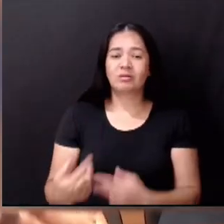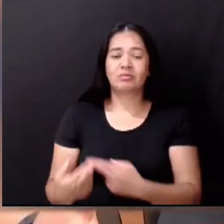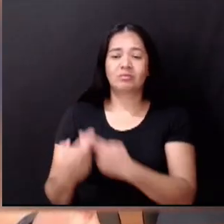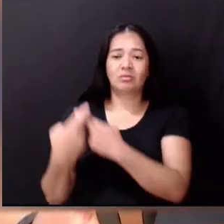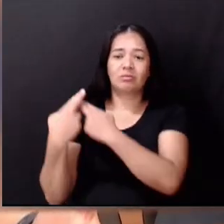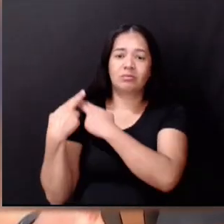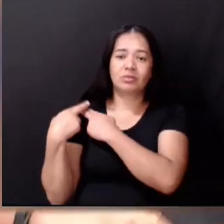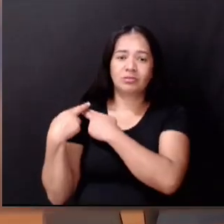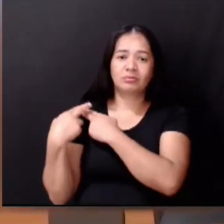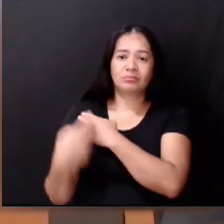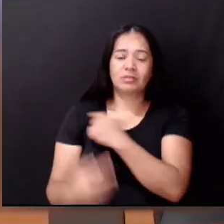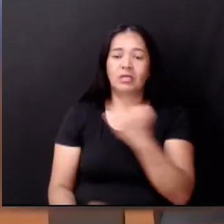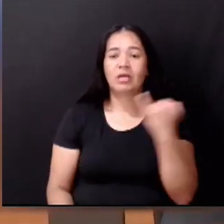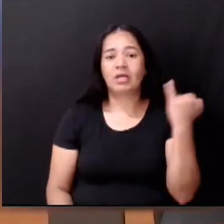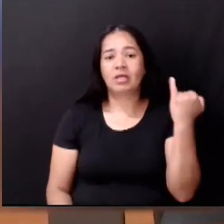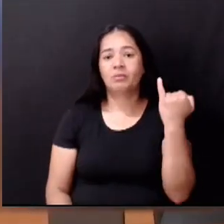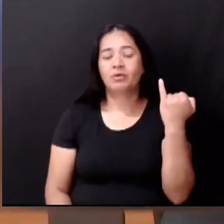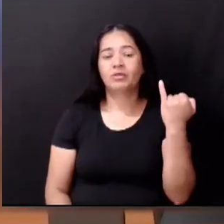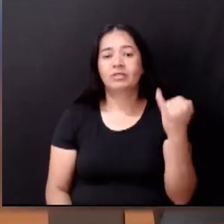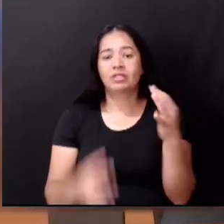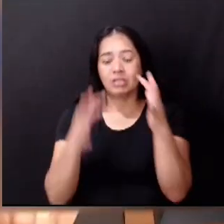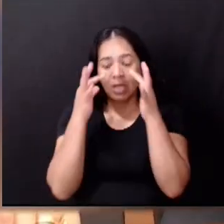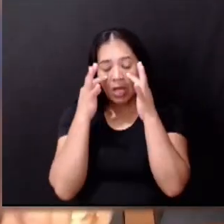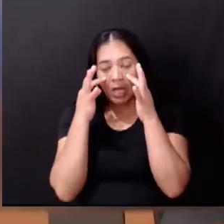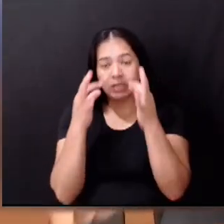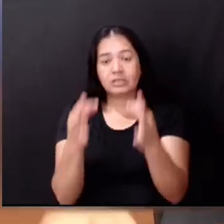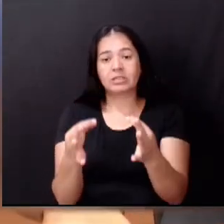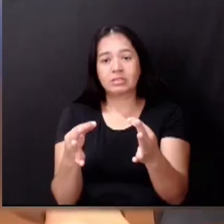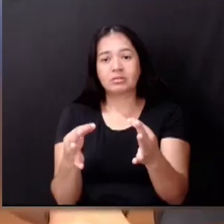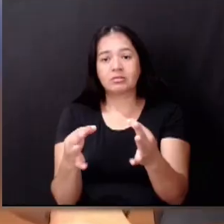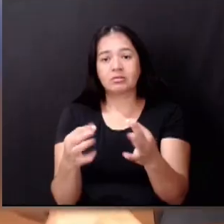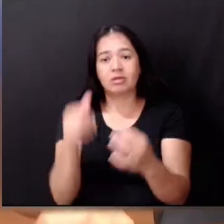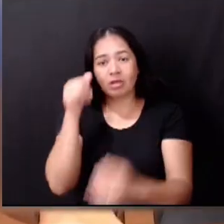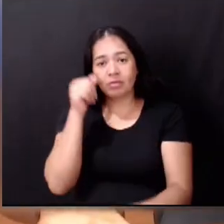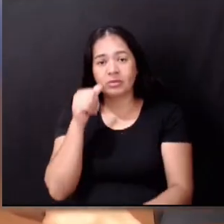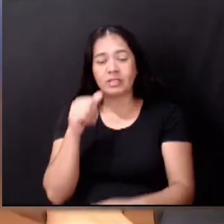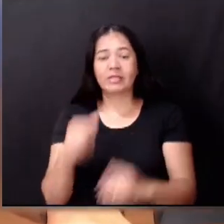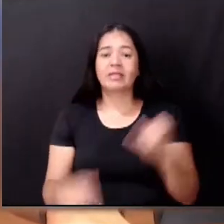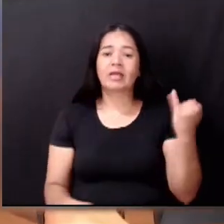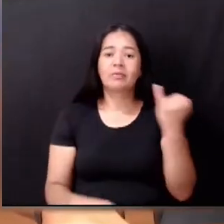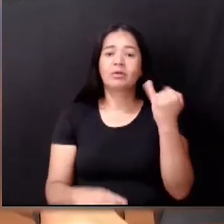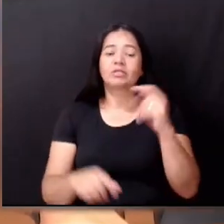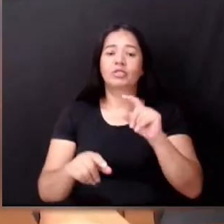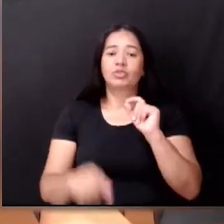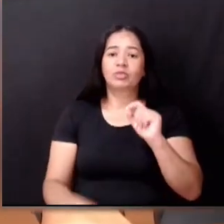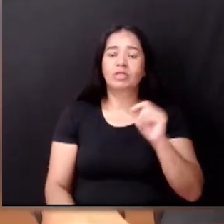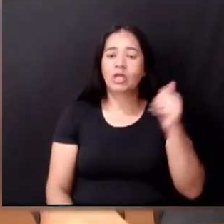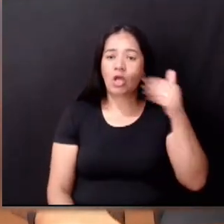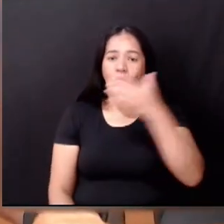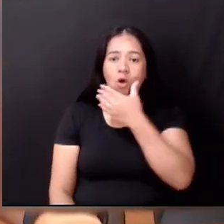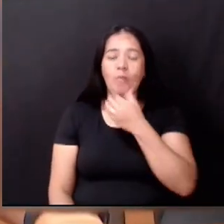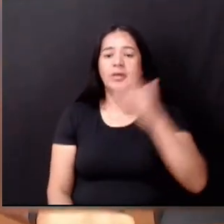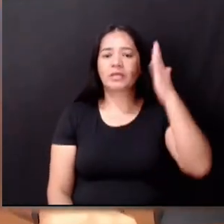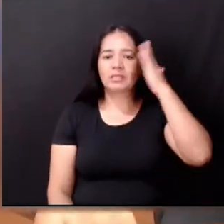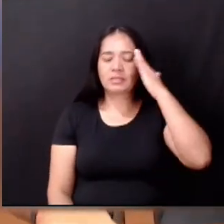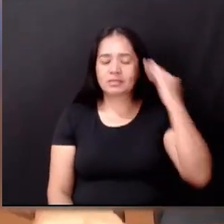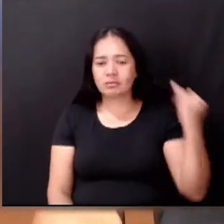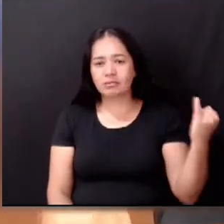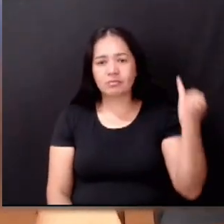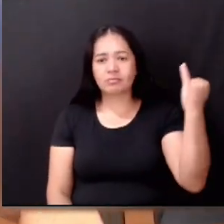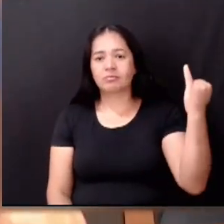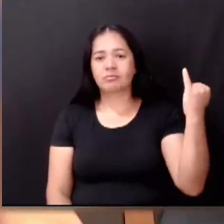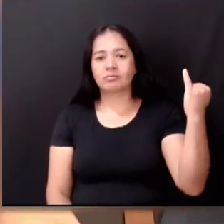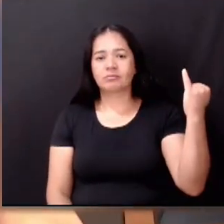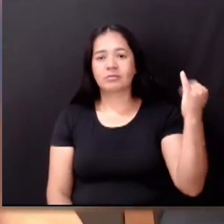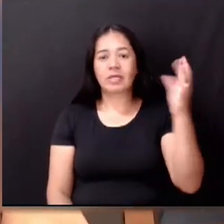importante fazer a escuta das mulheres e o quanto é importante ter homens que sabem que isso é importante e que se fazem presente, se manifestam e